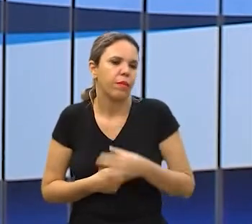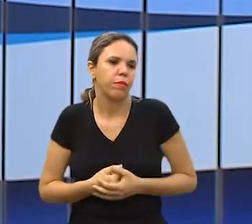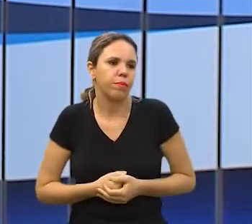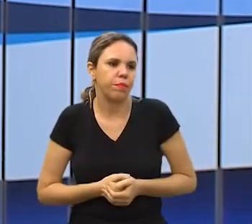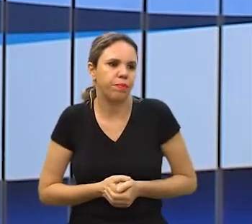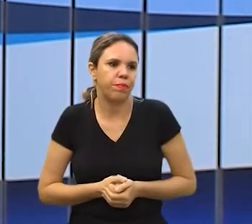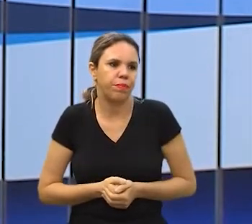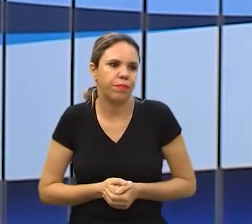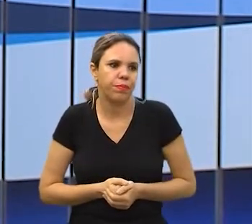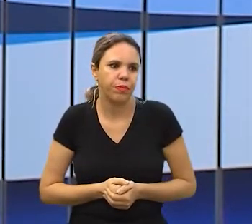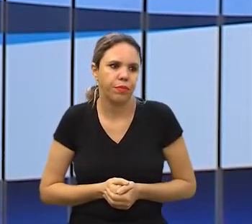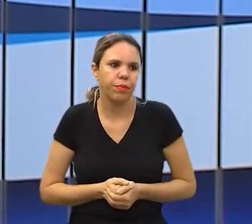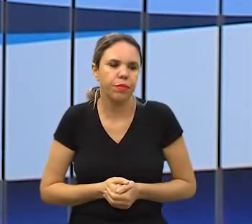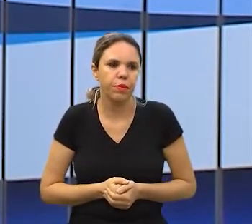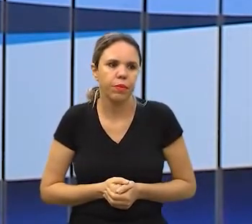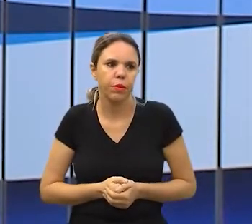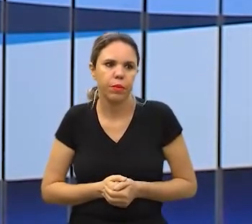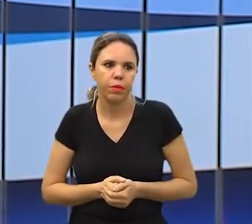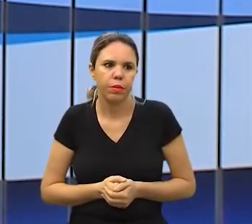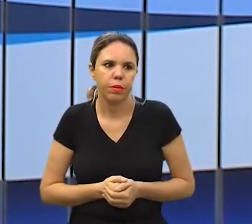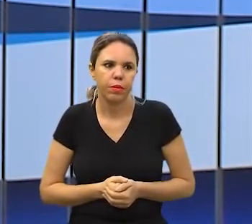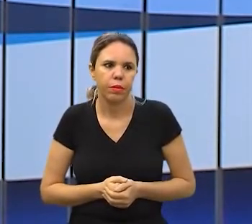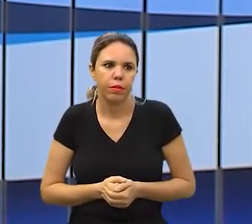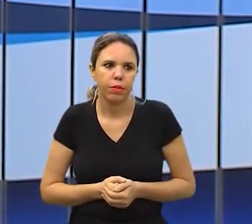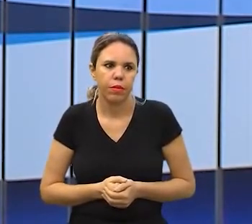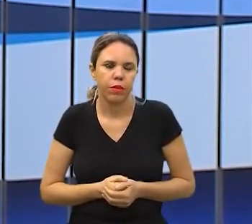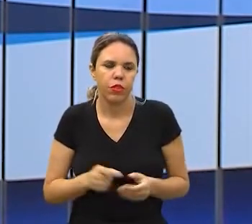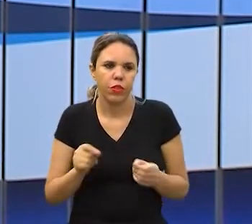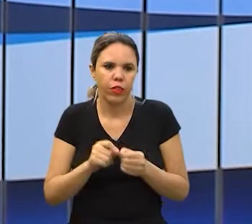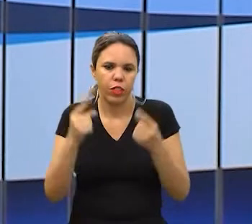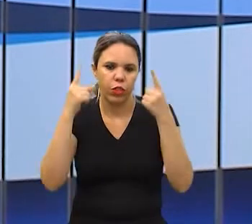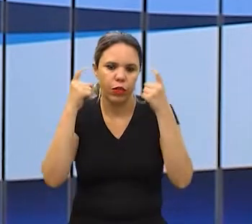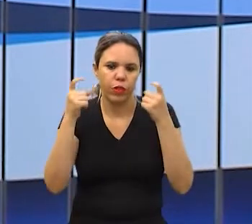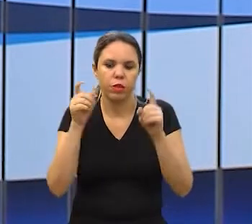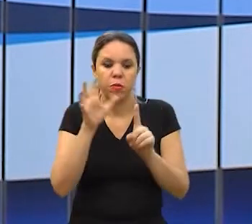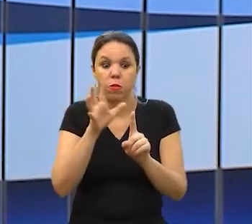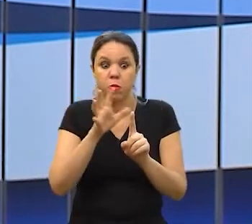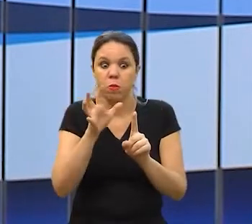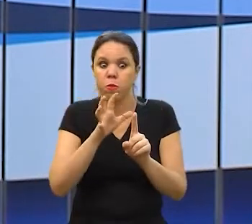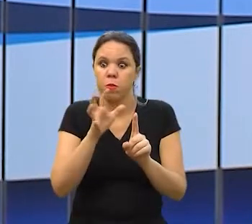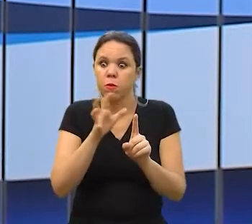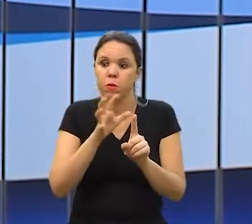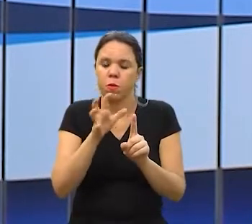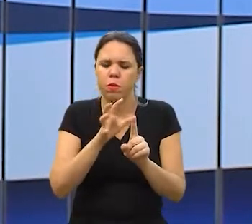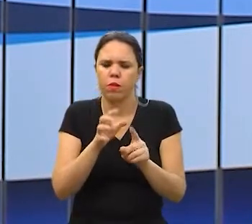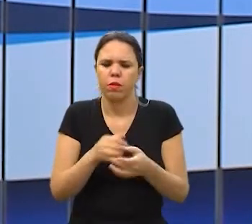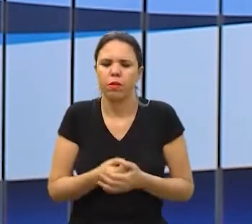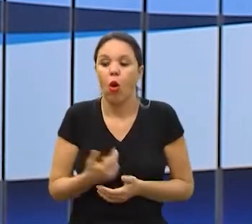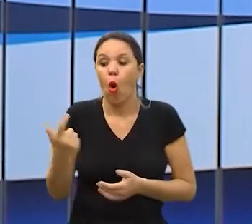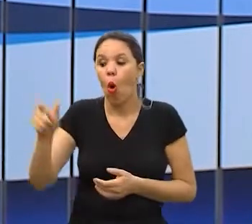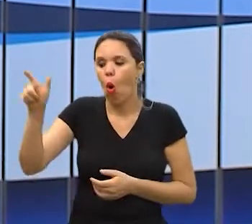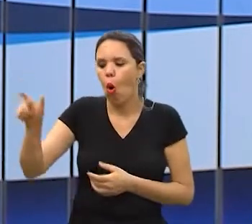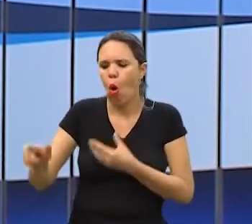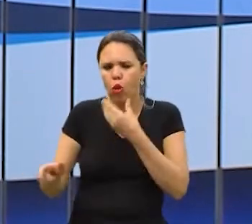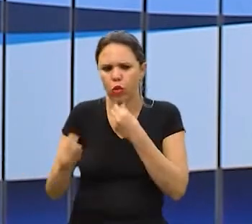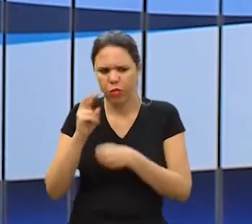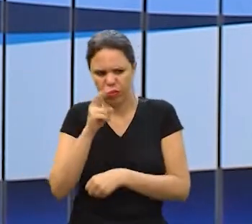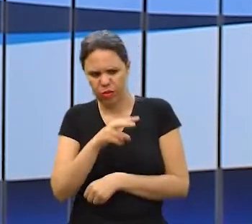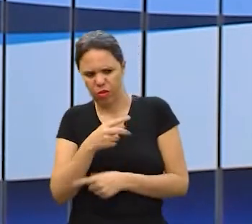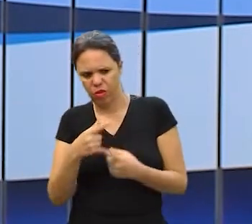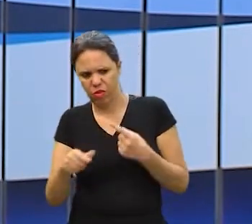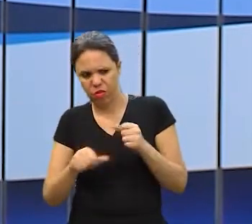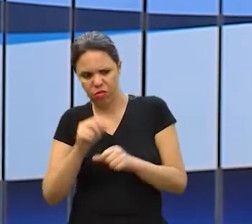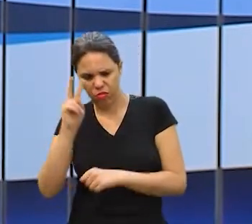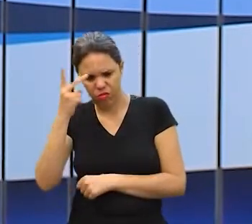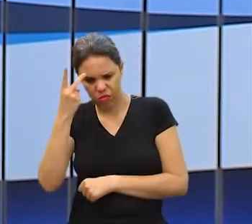forma, sendo, de alguma forma, fazendo uma violência psicológica, usando dessa empatia para já